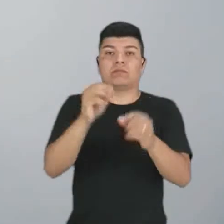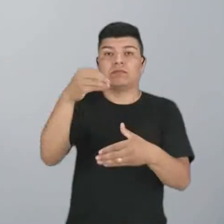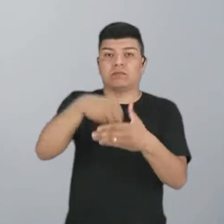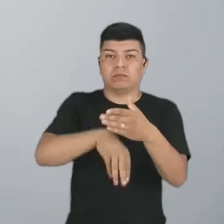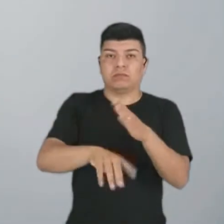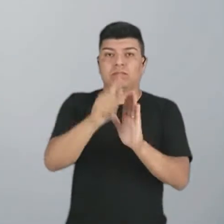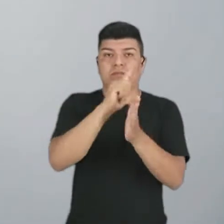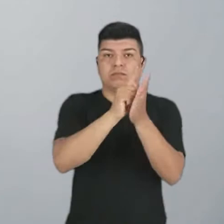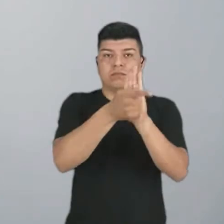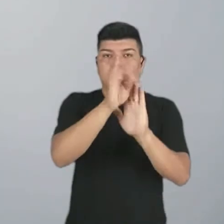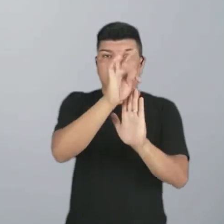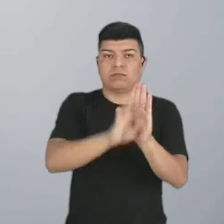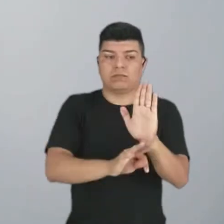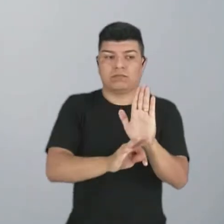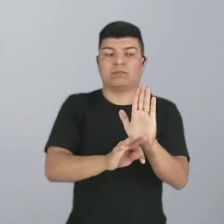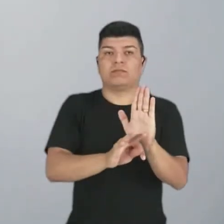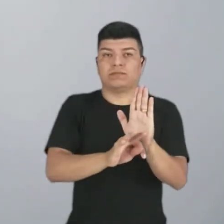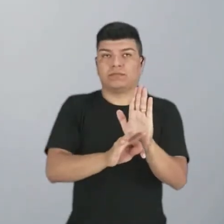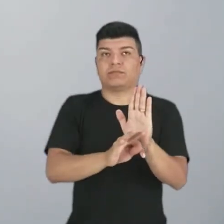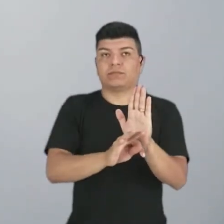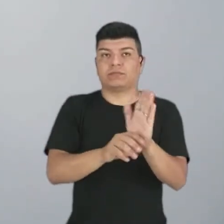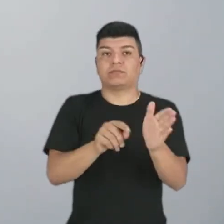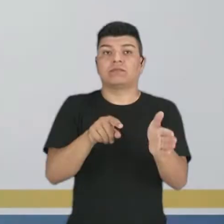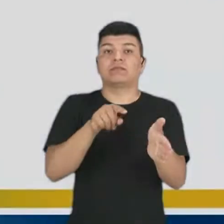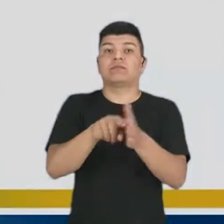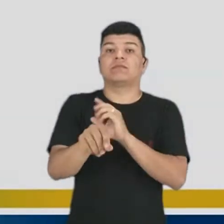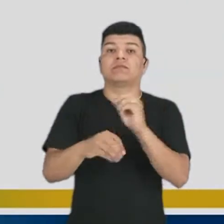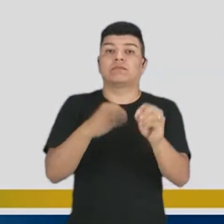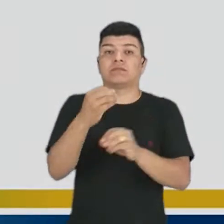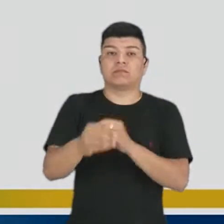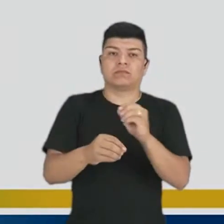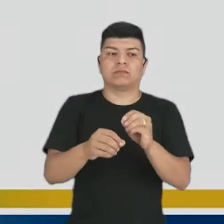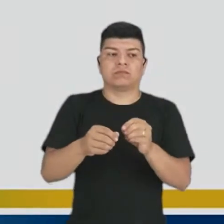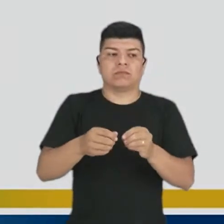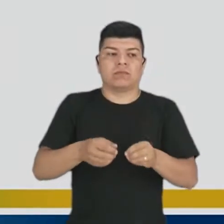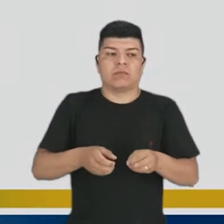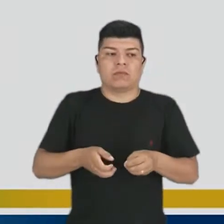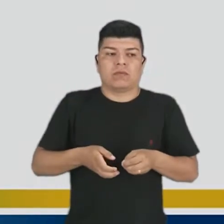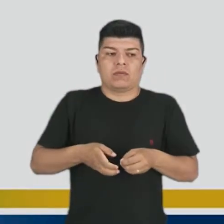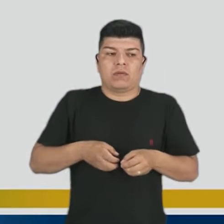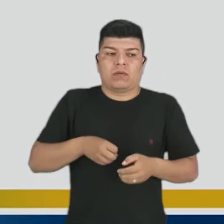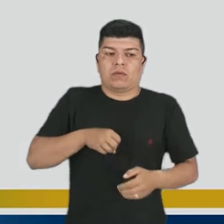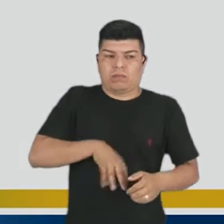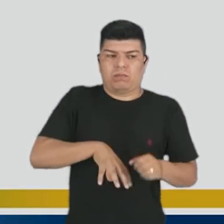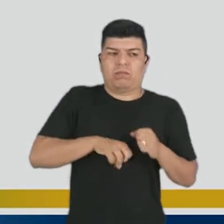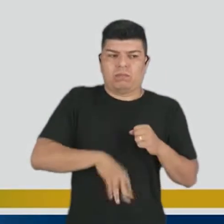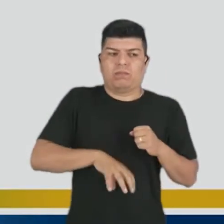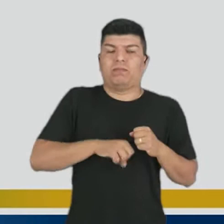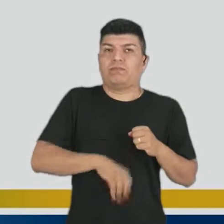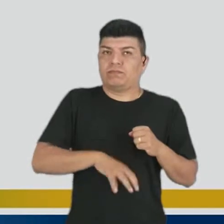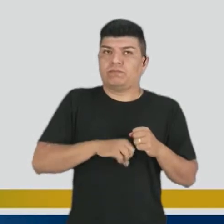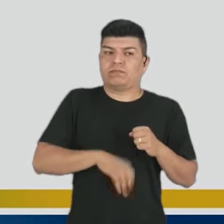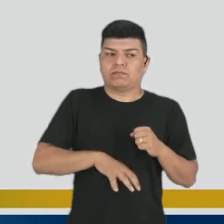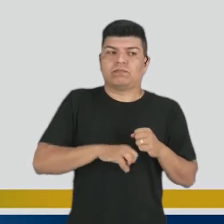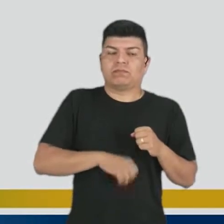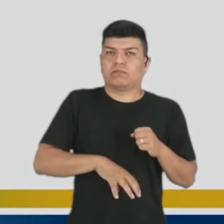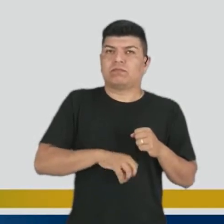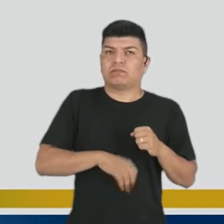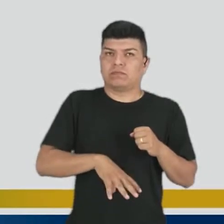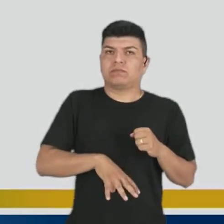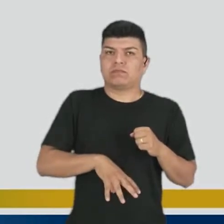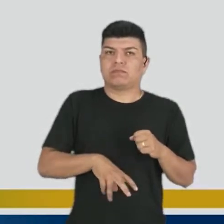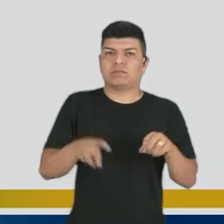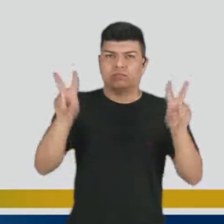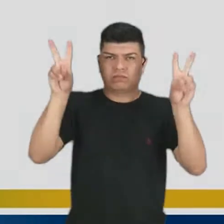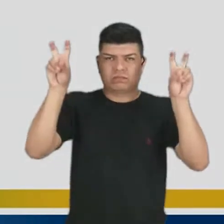desse gênero textual. Então, questões como o aborto deve ser legalizado no Brasil, veja que é um tema muito polêmico,